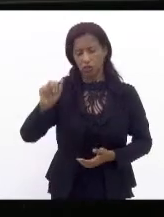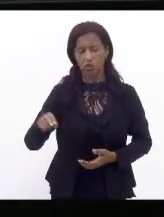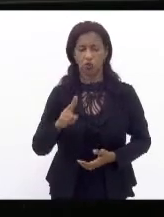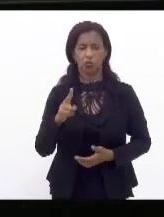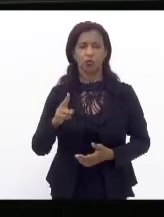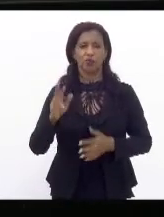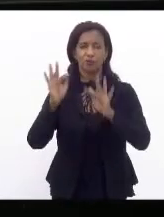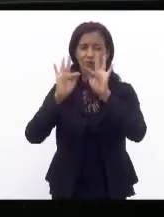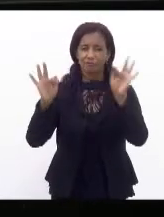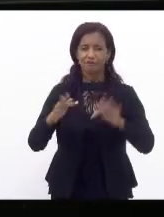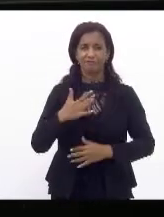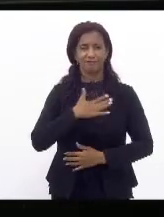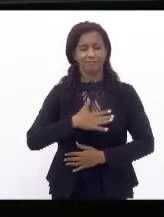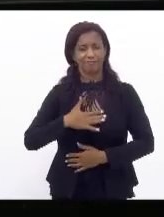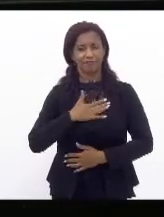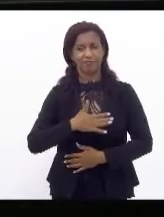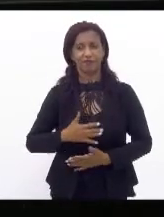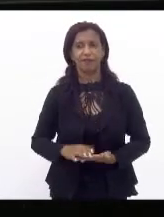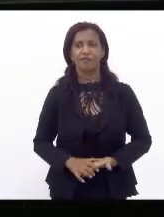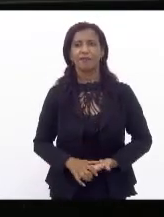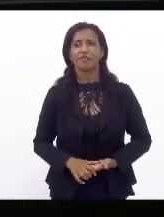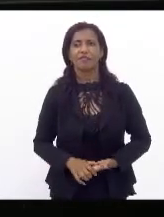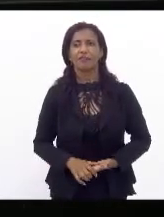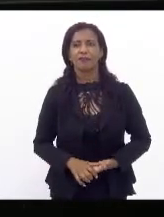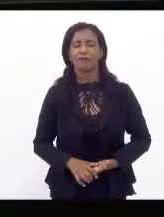muito felizes, né? E